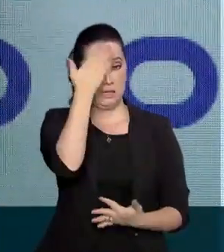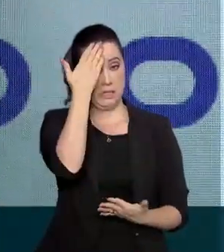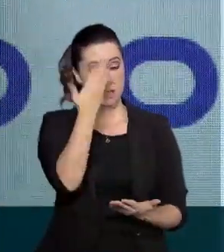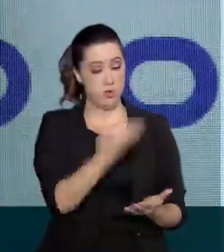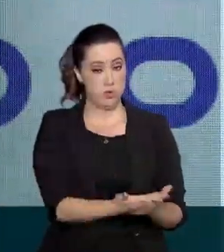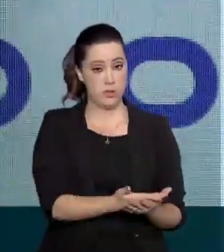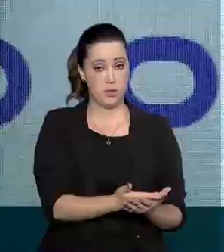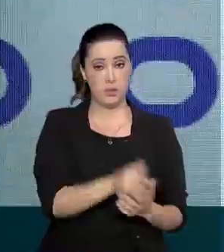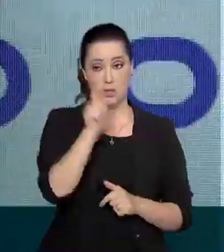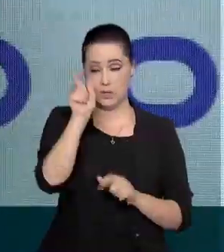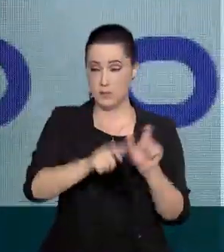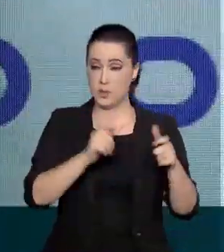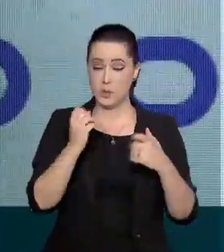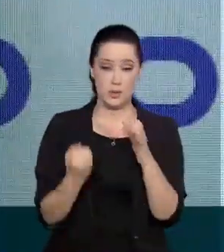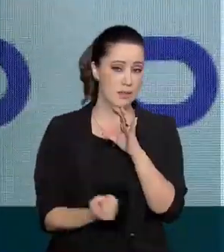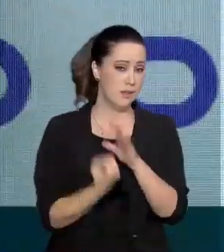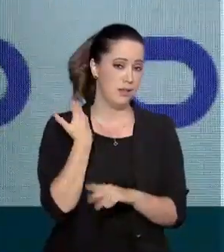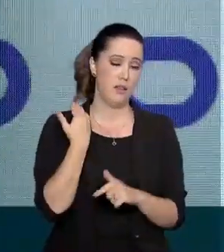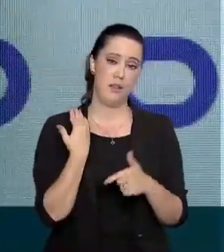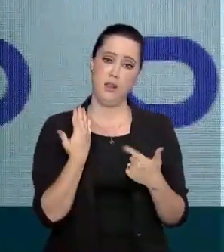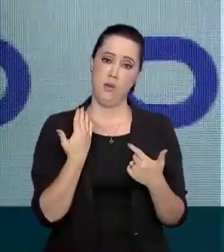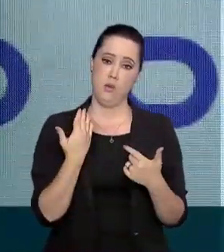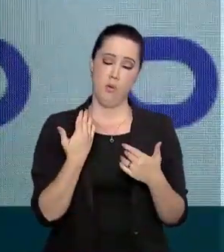acreditando em quem produz,